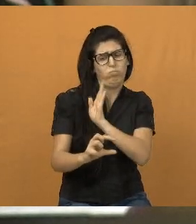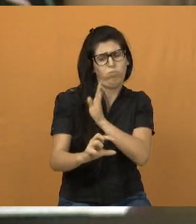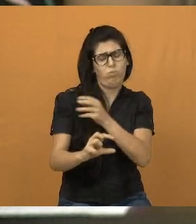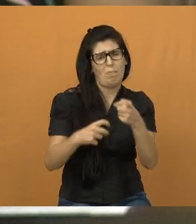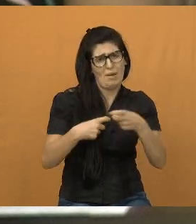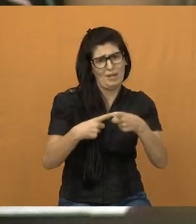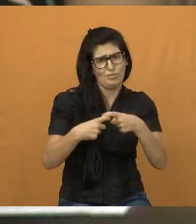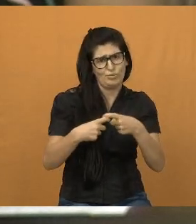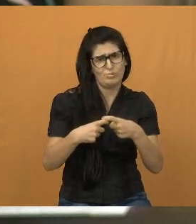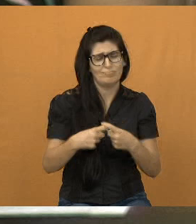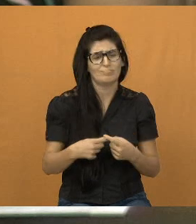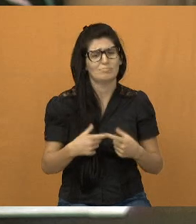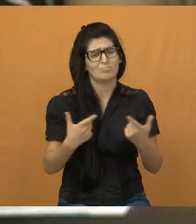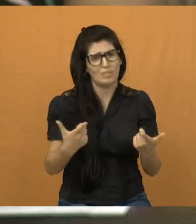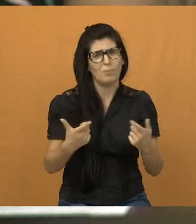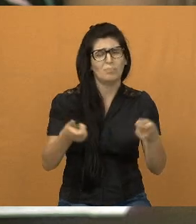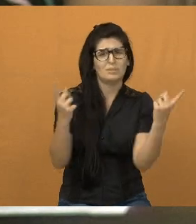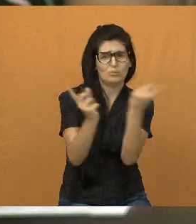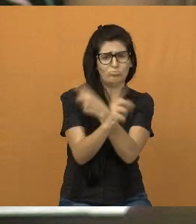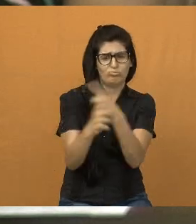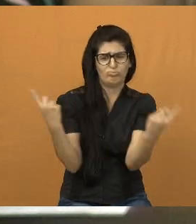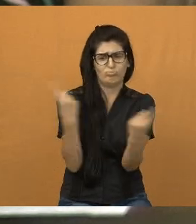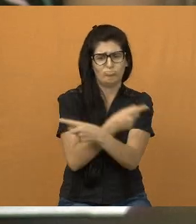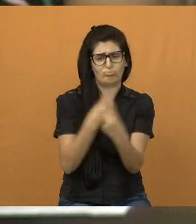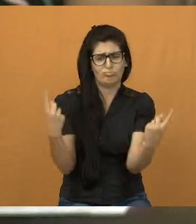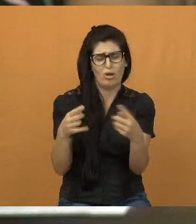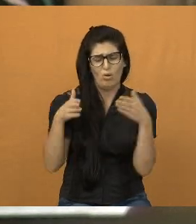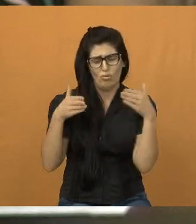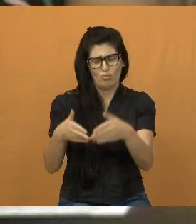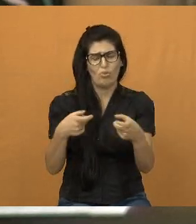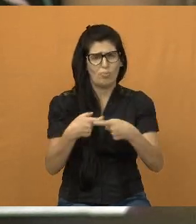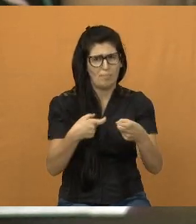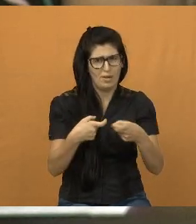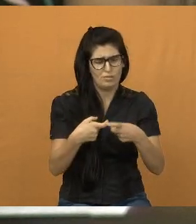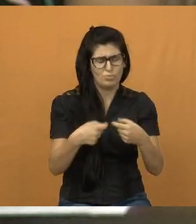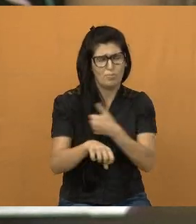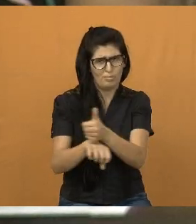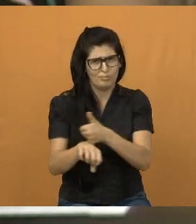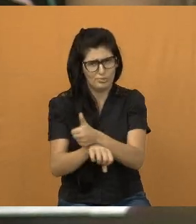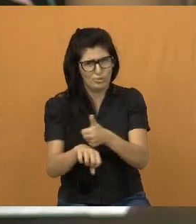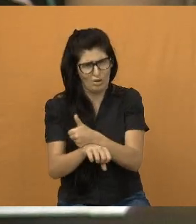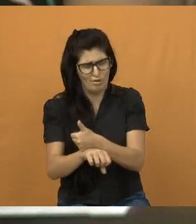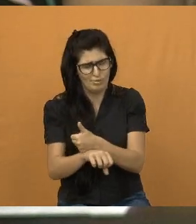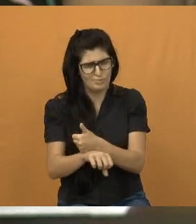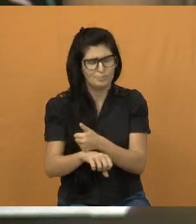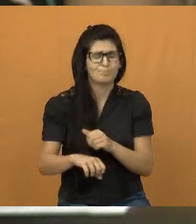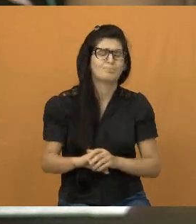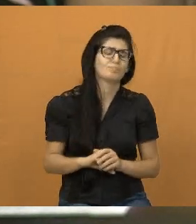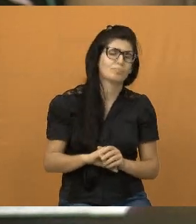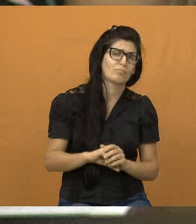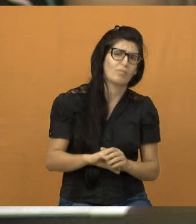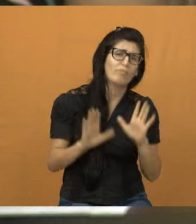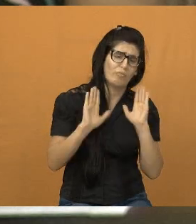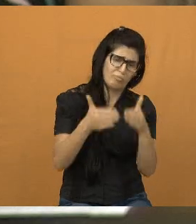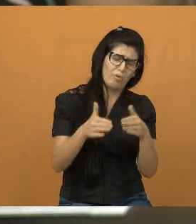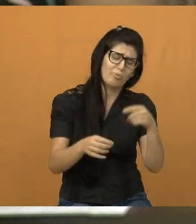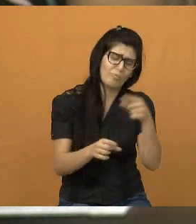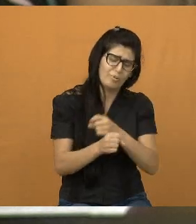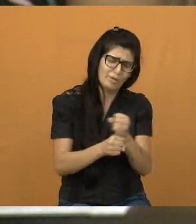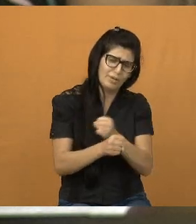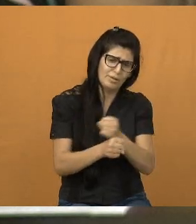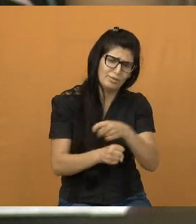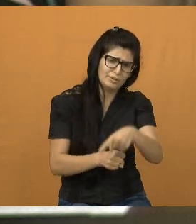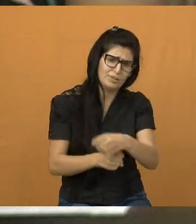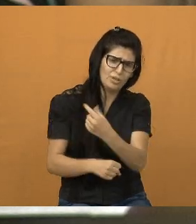que a entrada vai ser igual à demanda e à necessidade do profissional. Então, a gente tem essa expectativa, sim, para esse ano,